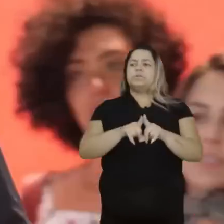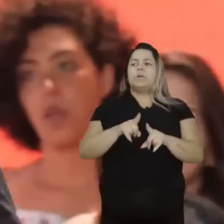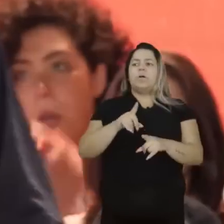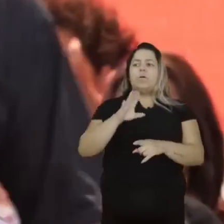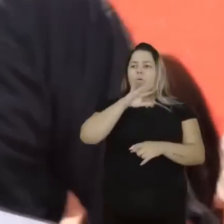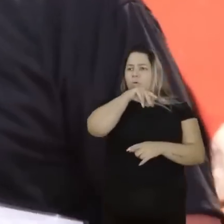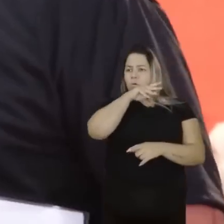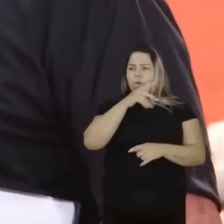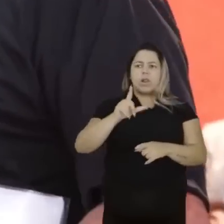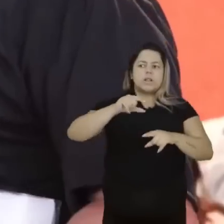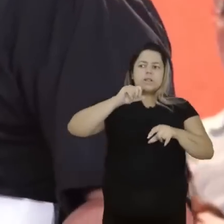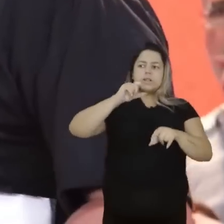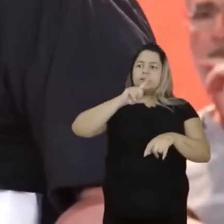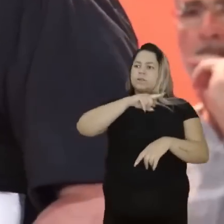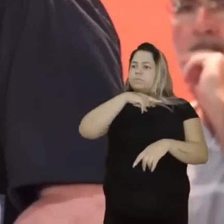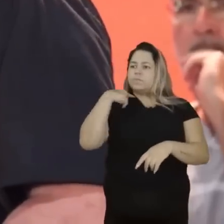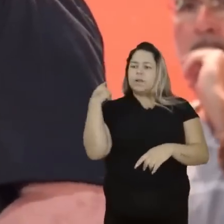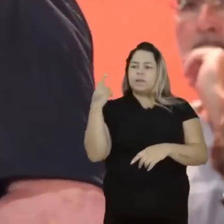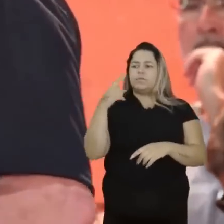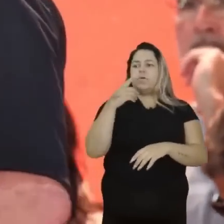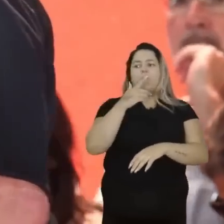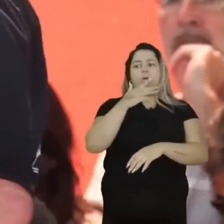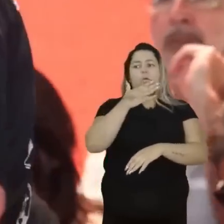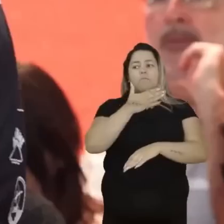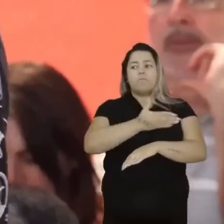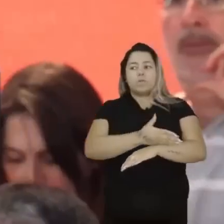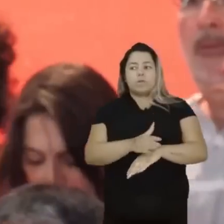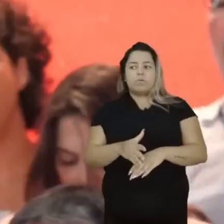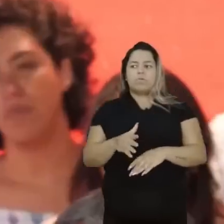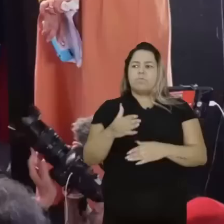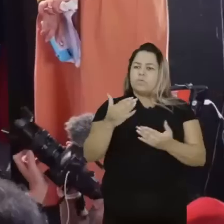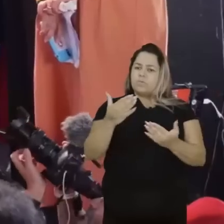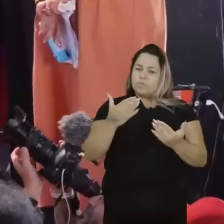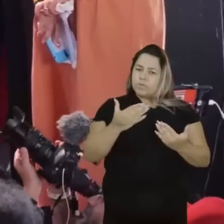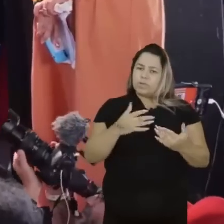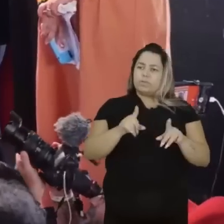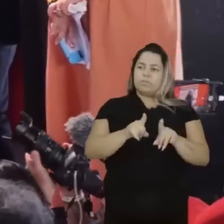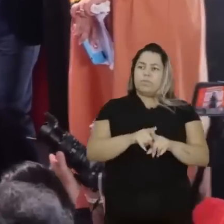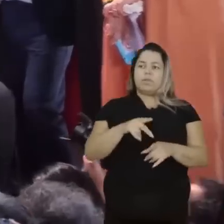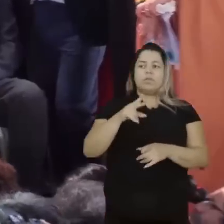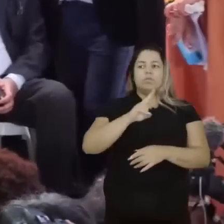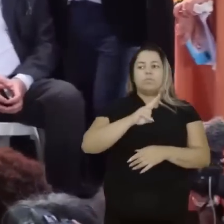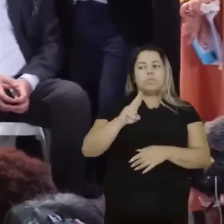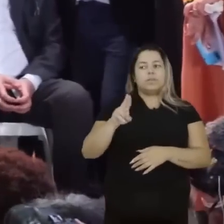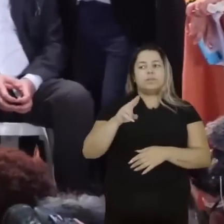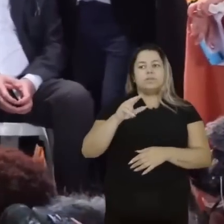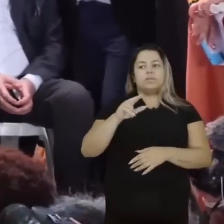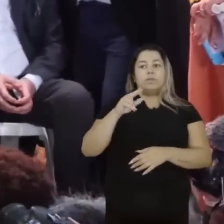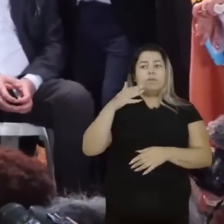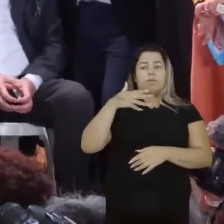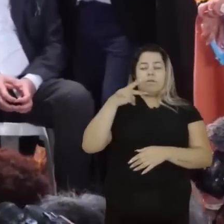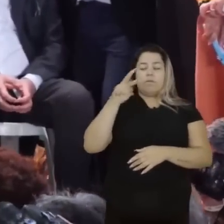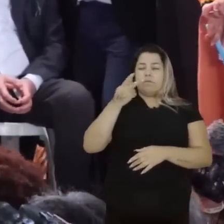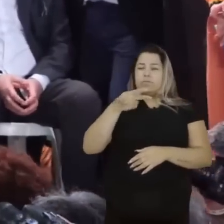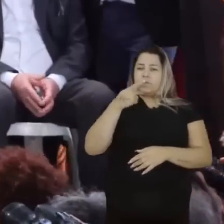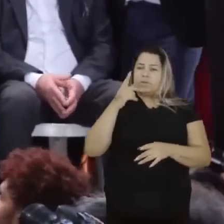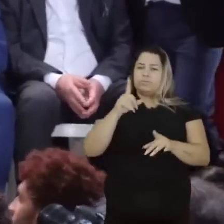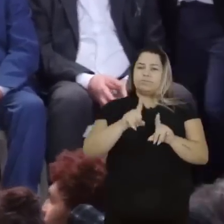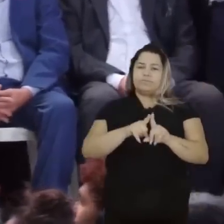Eles matam os brancos que vêm aqui. Em nome dessa narrativa, eles foram dizimando os